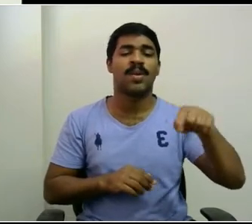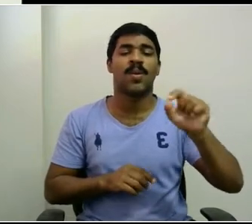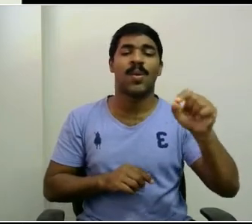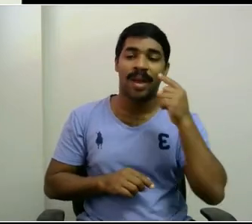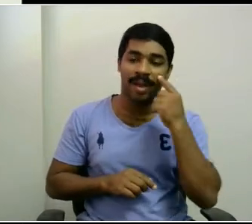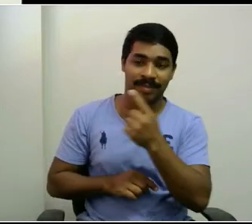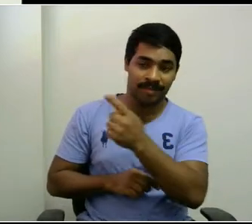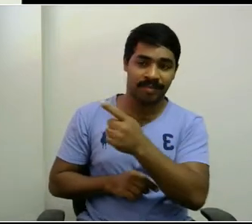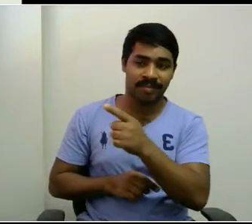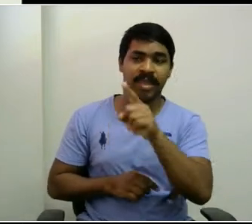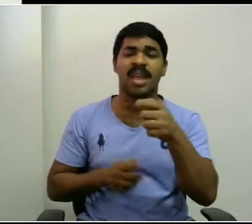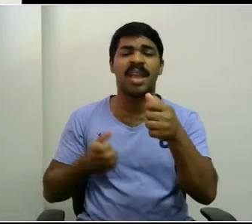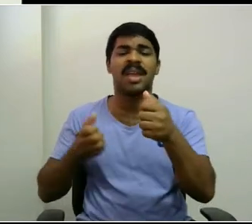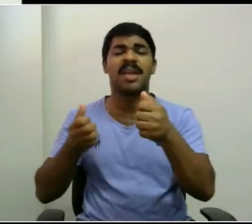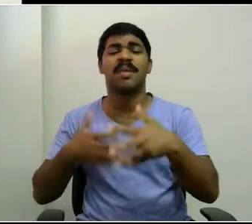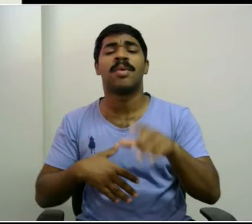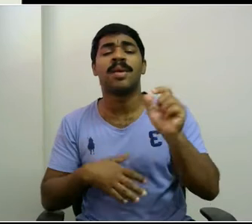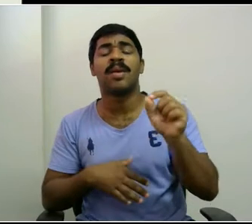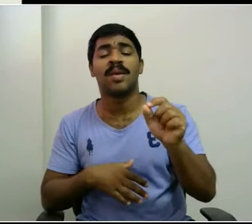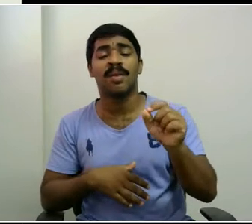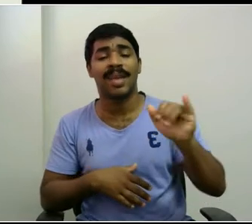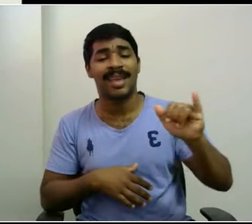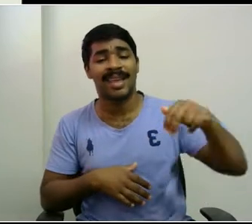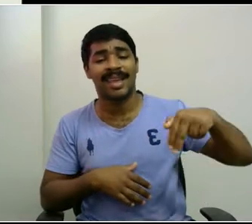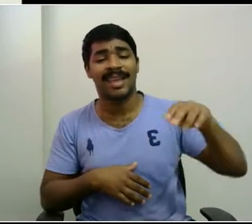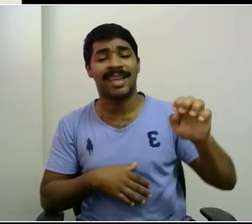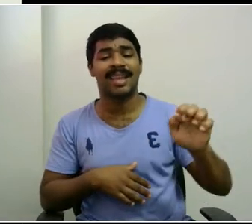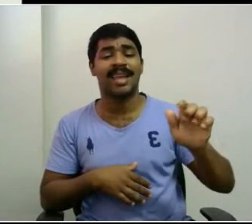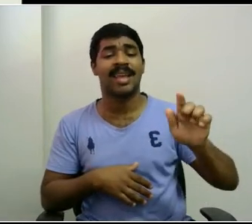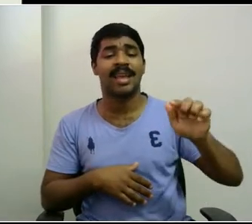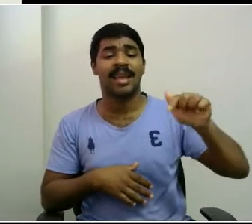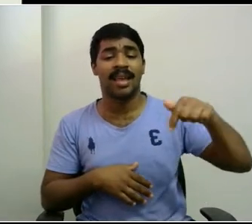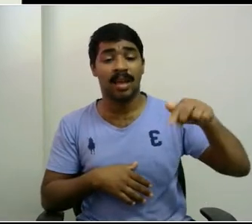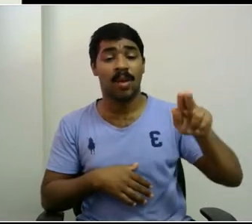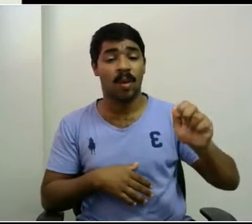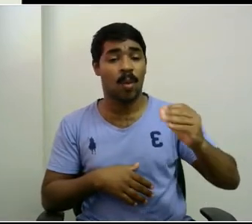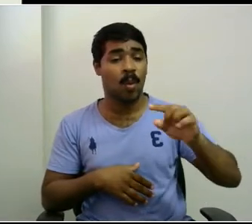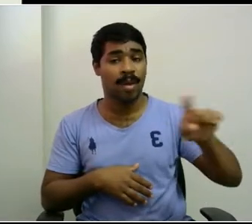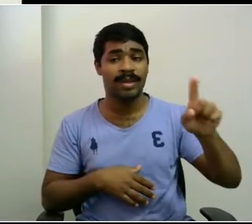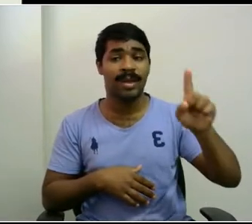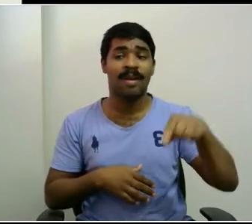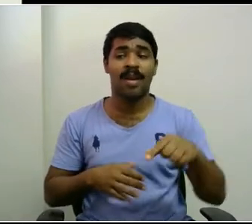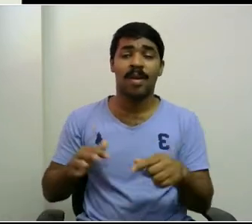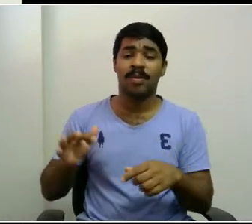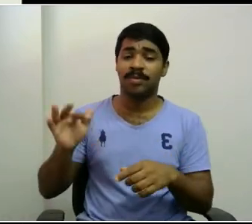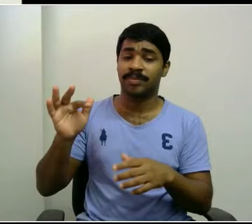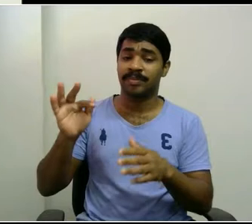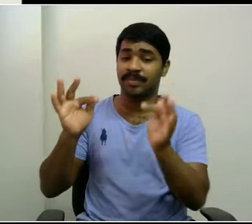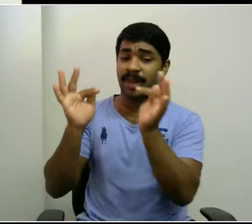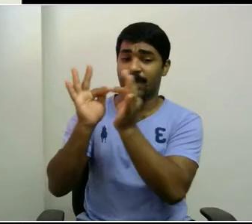Uma inequação ela é uma função f de r em r, e a gente vai chamar de inequação quando essa função tiver uma das